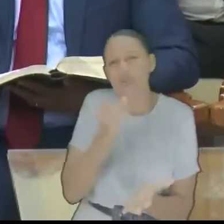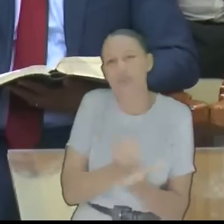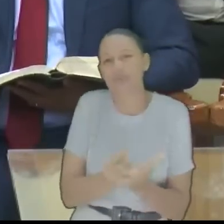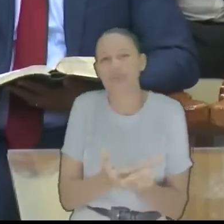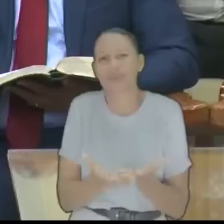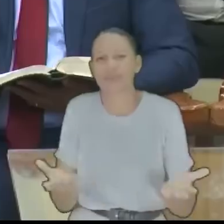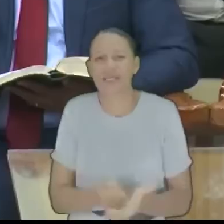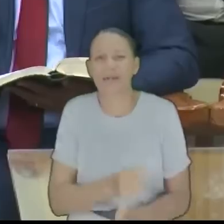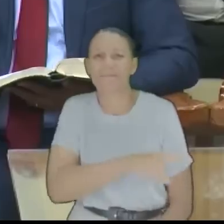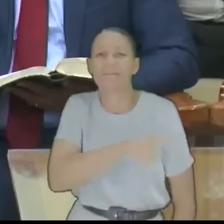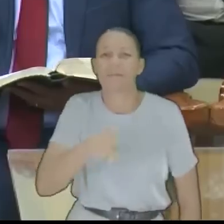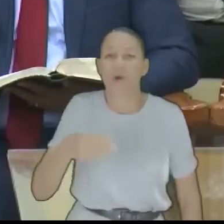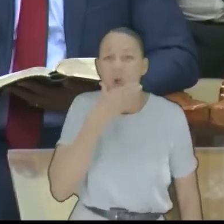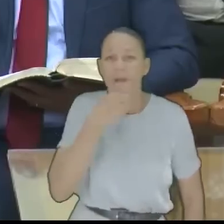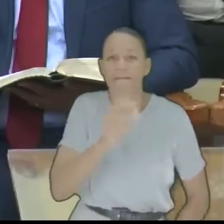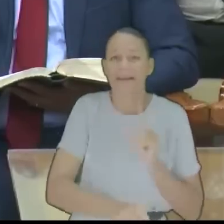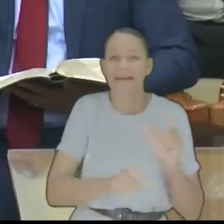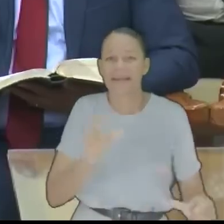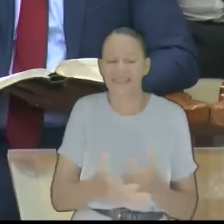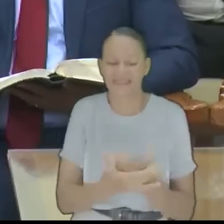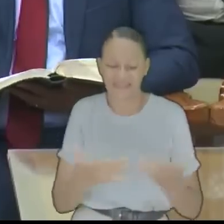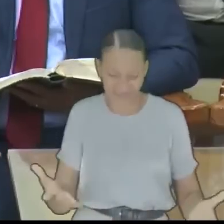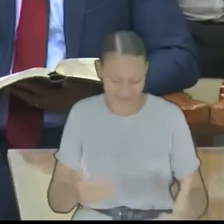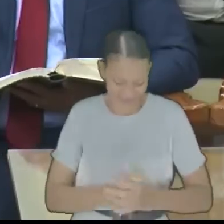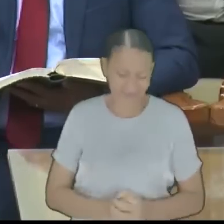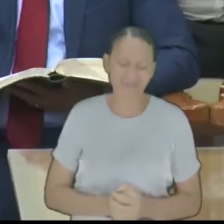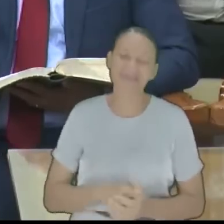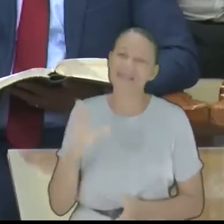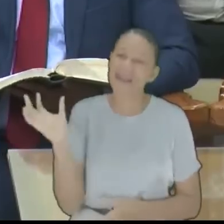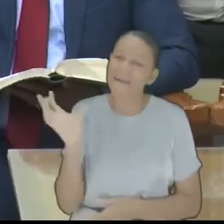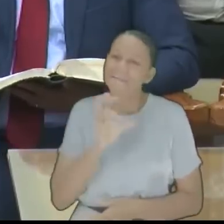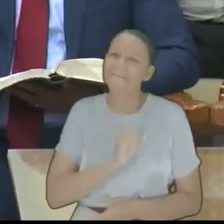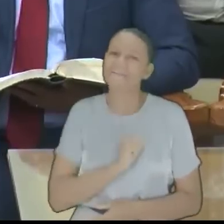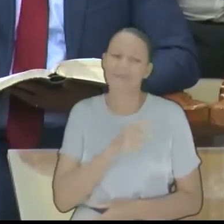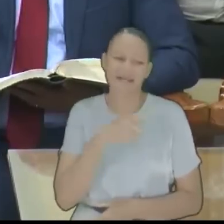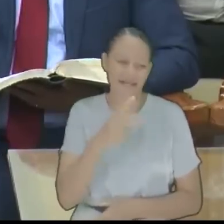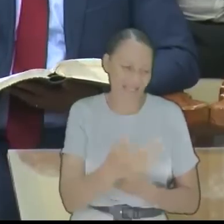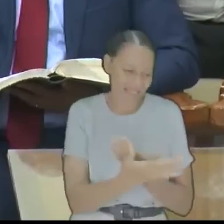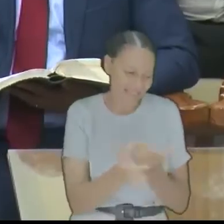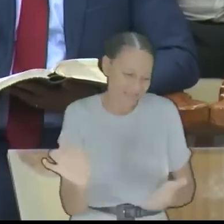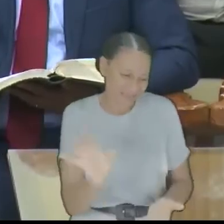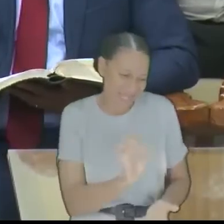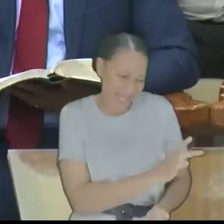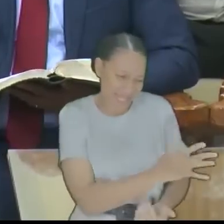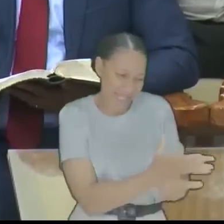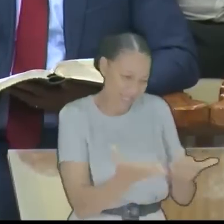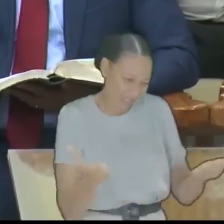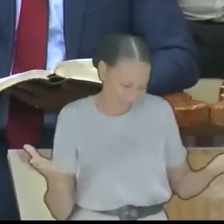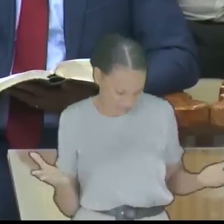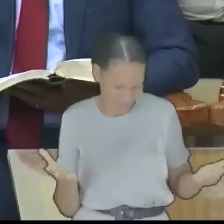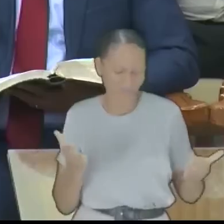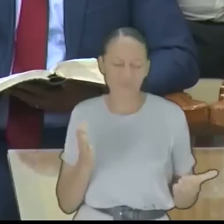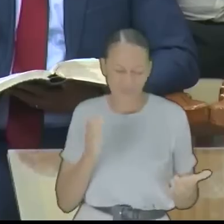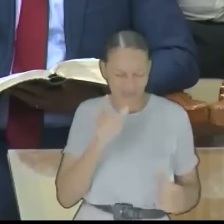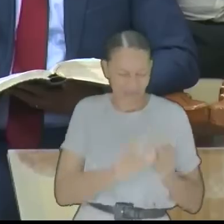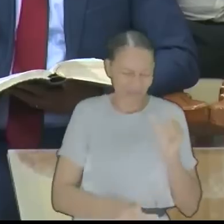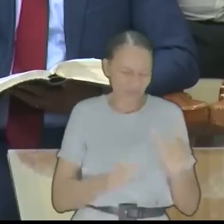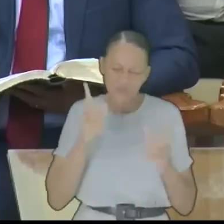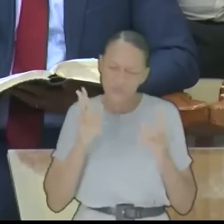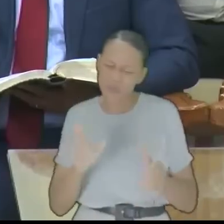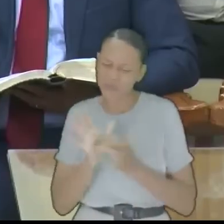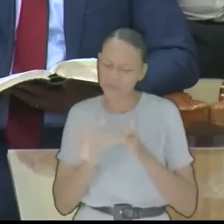Testamento? Vós, maridos, amai as vossas mulheres como Cristo amou